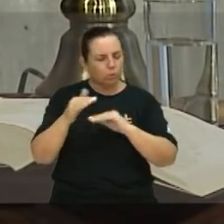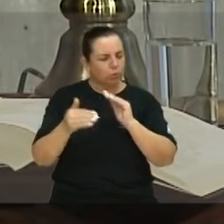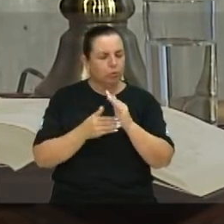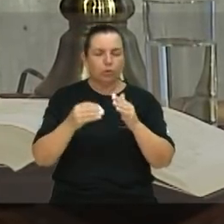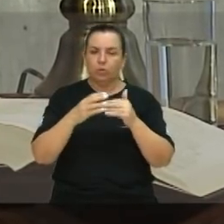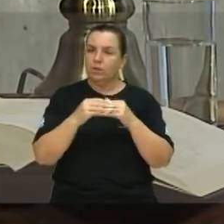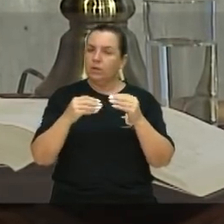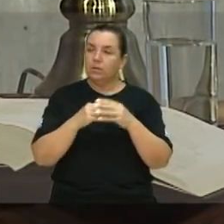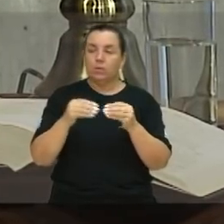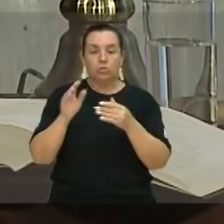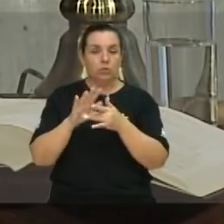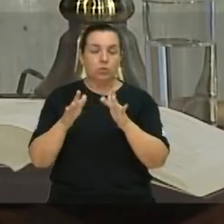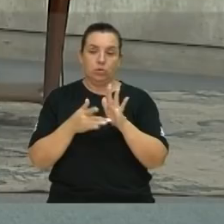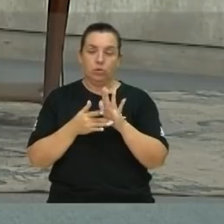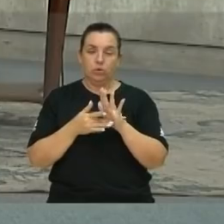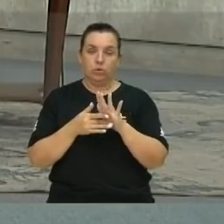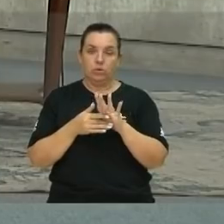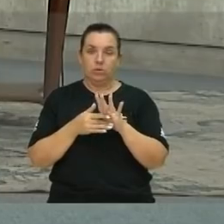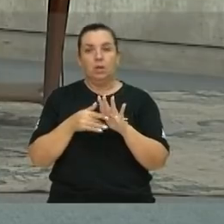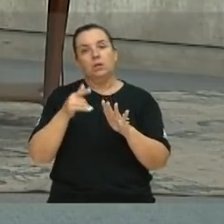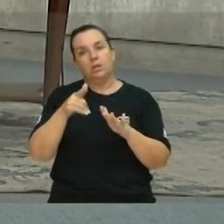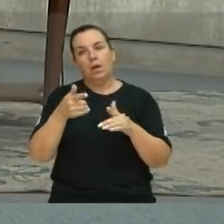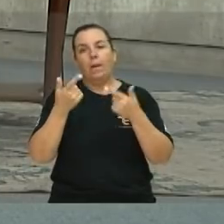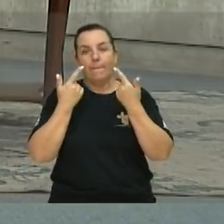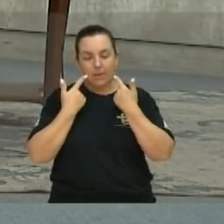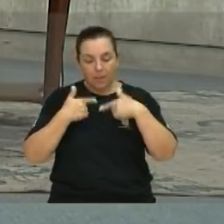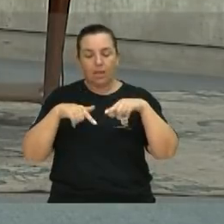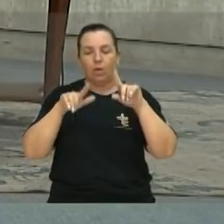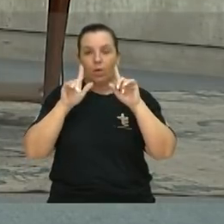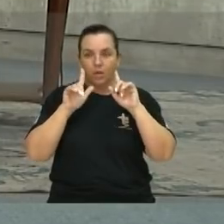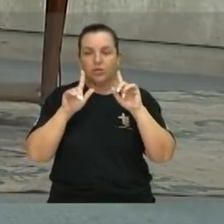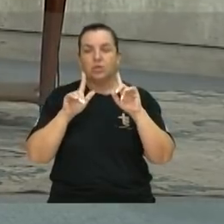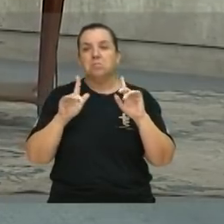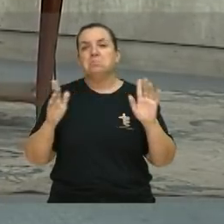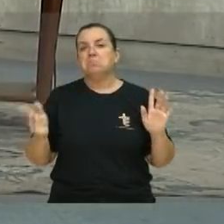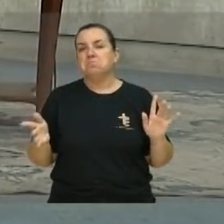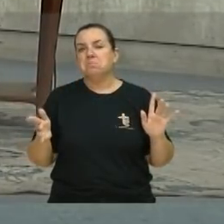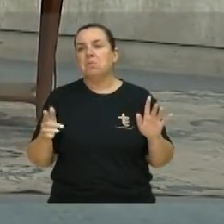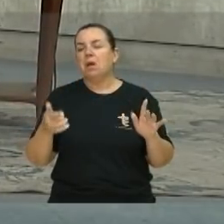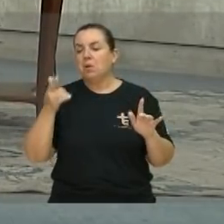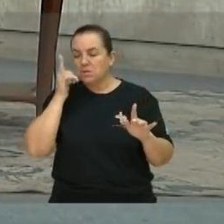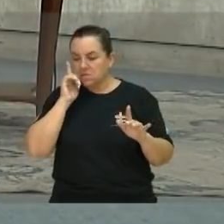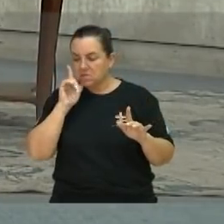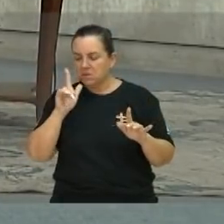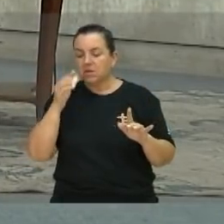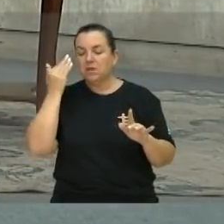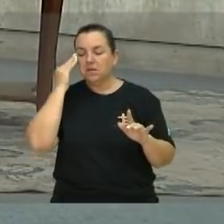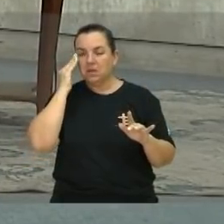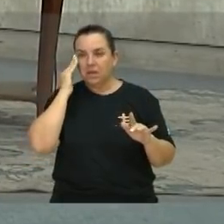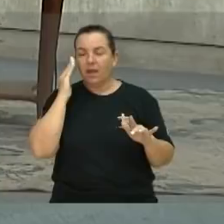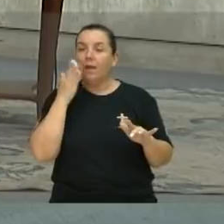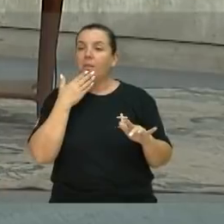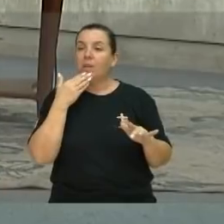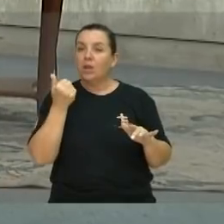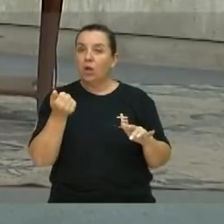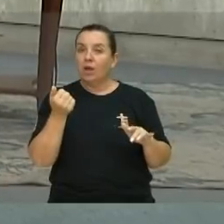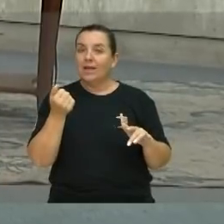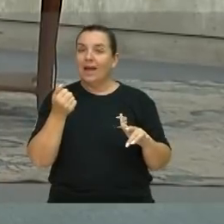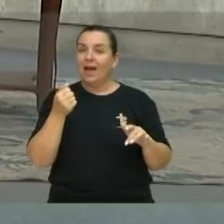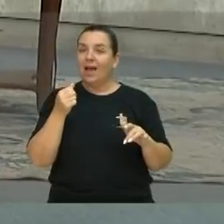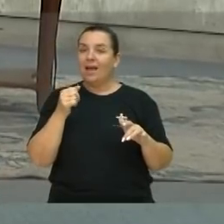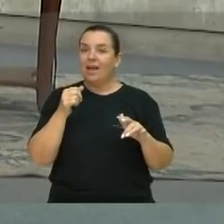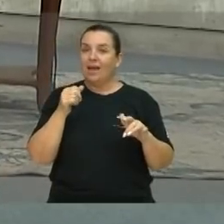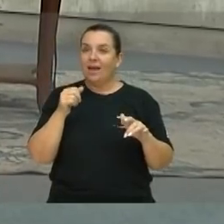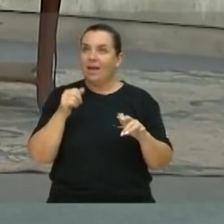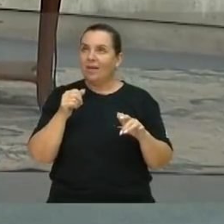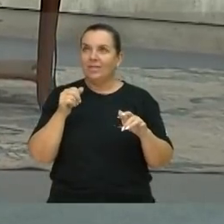jesus o que isto é uma linguagem para destacar a grandeza